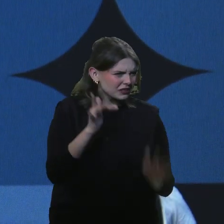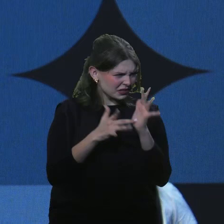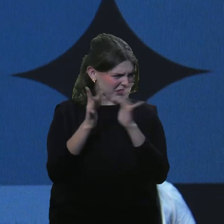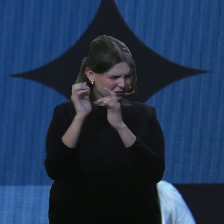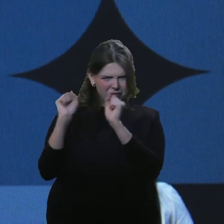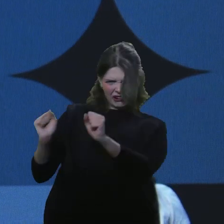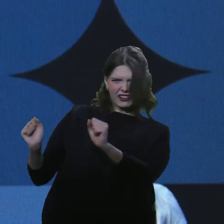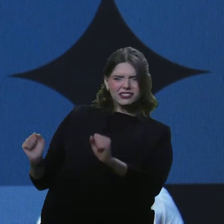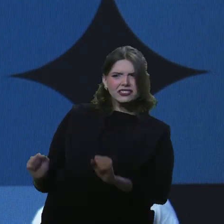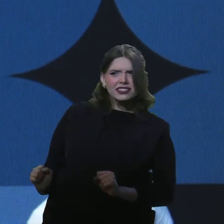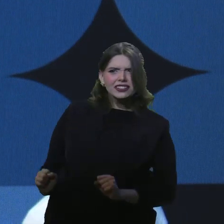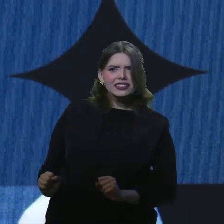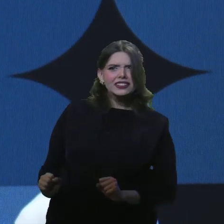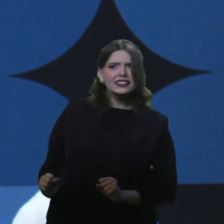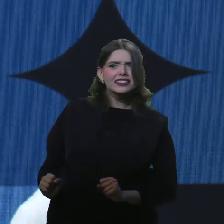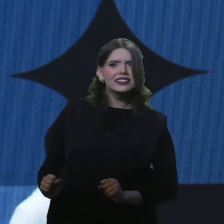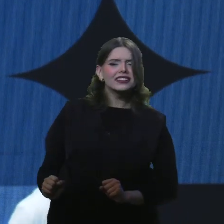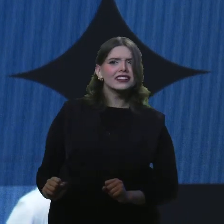Pode isso, Arnaldo?